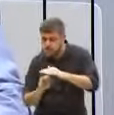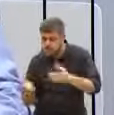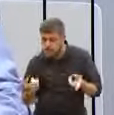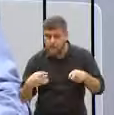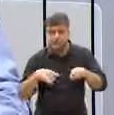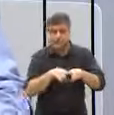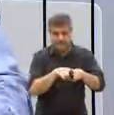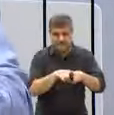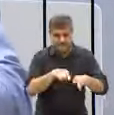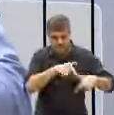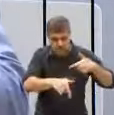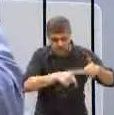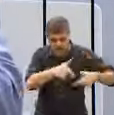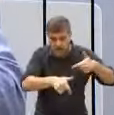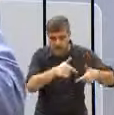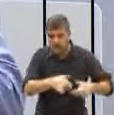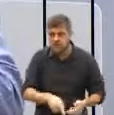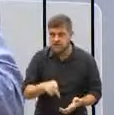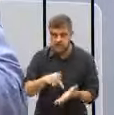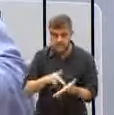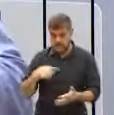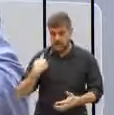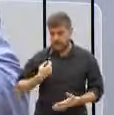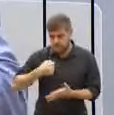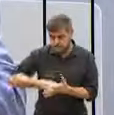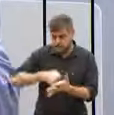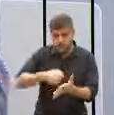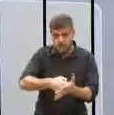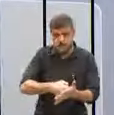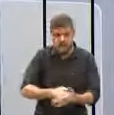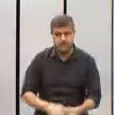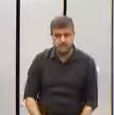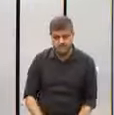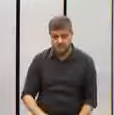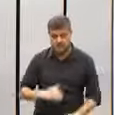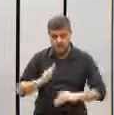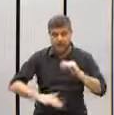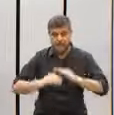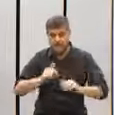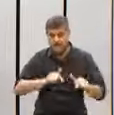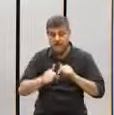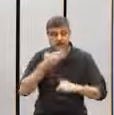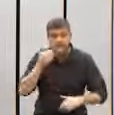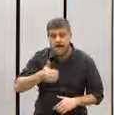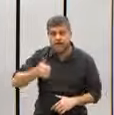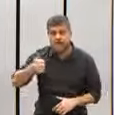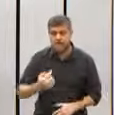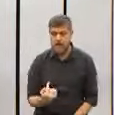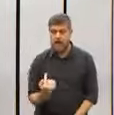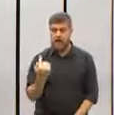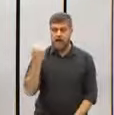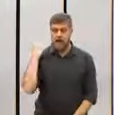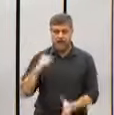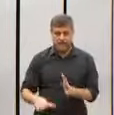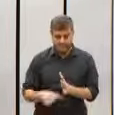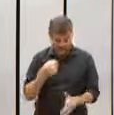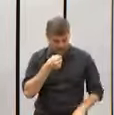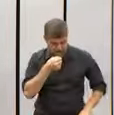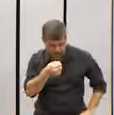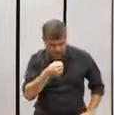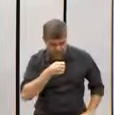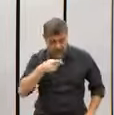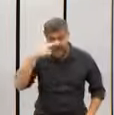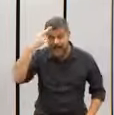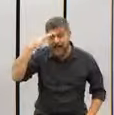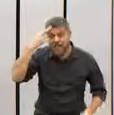Prefeitura para prestar serviço. Na realidade, essa é a nossa luta, é uma luta de melhoria de serviço. Isso até que eu ia falar. Lá no início do primeiro bloco, o